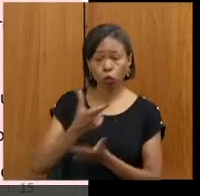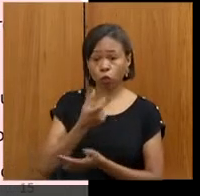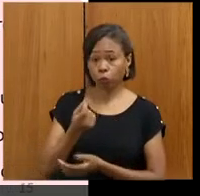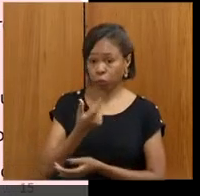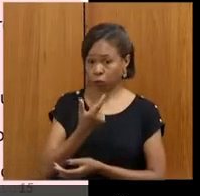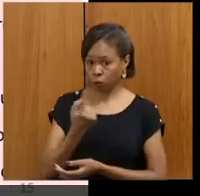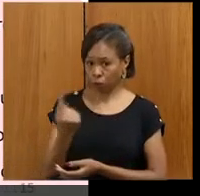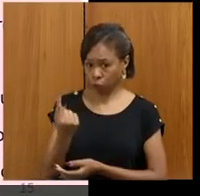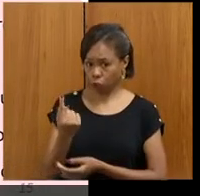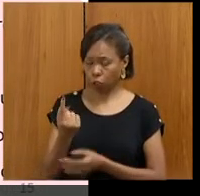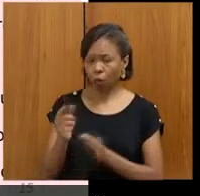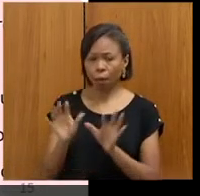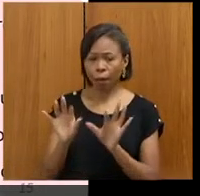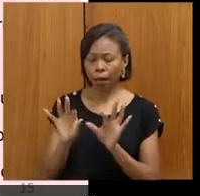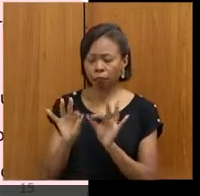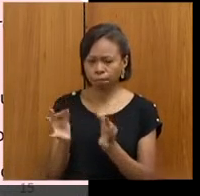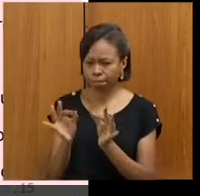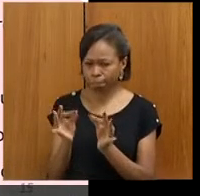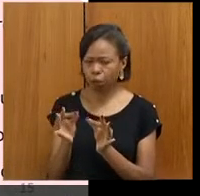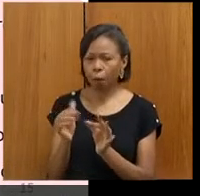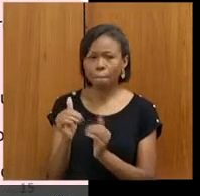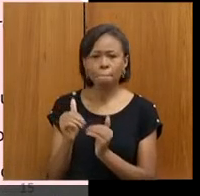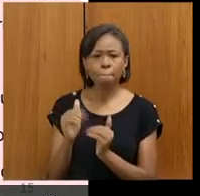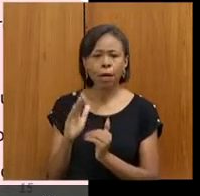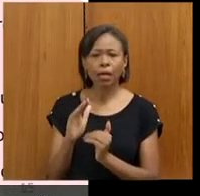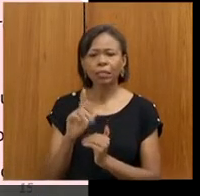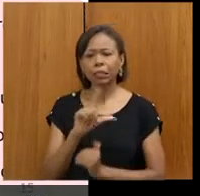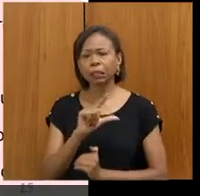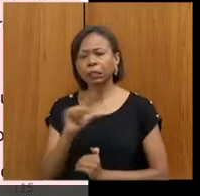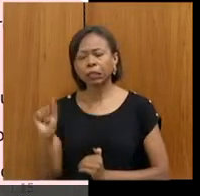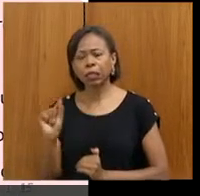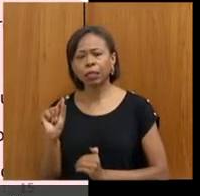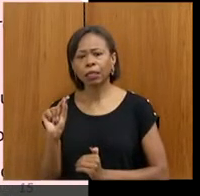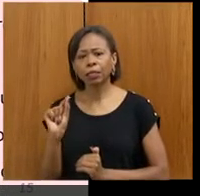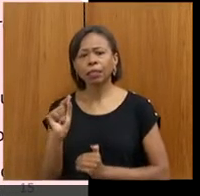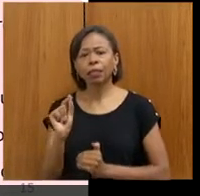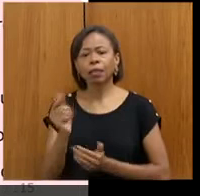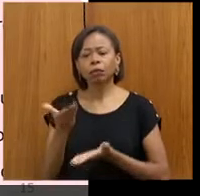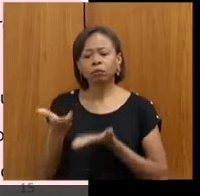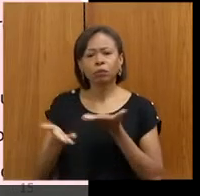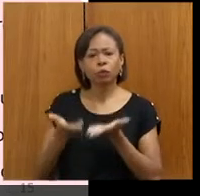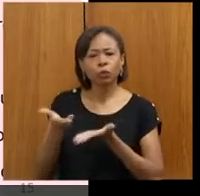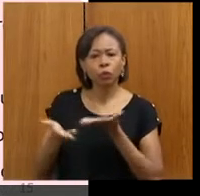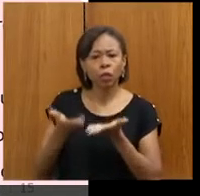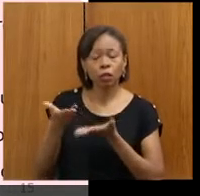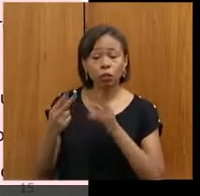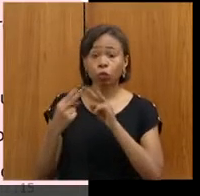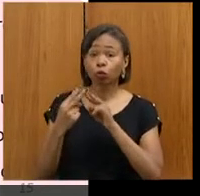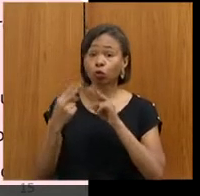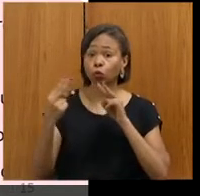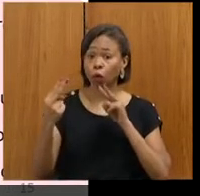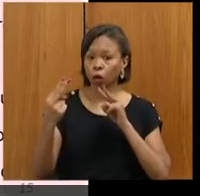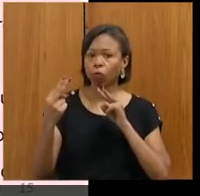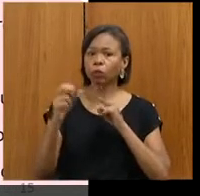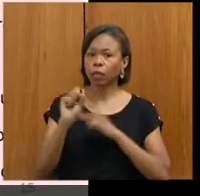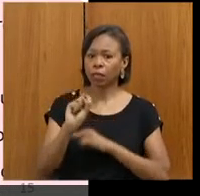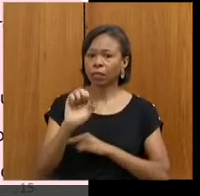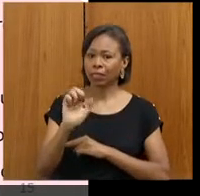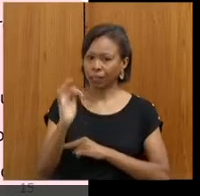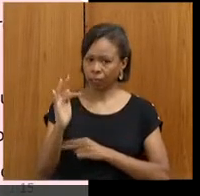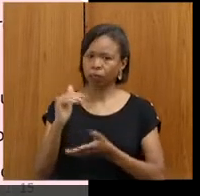2021 mais sempre serviços 100 tipos de serviços virtuais disponíveis no portal da CEF